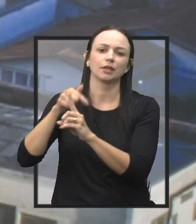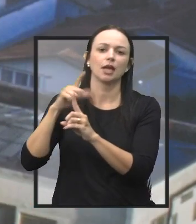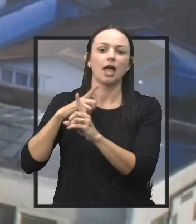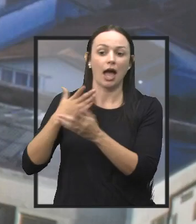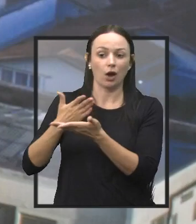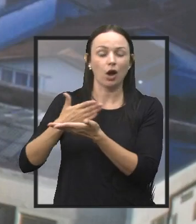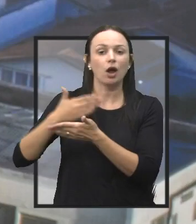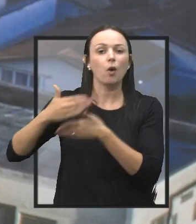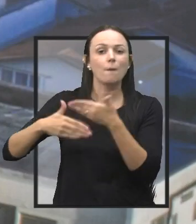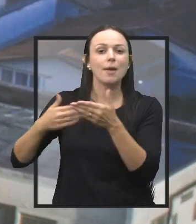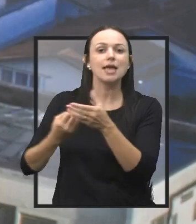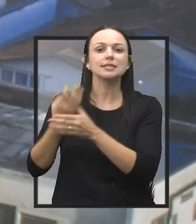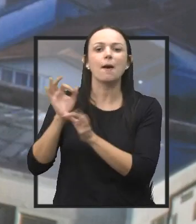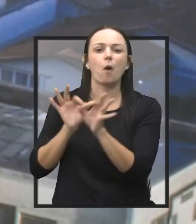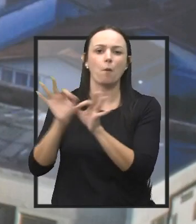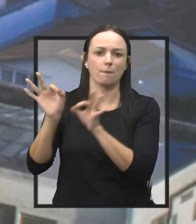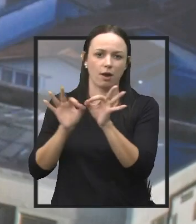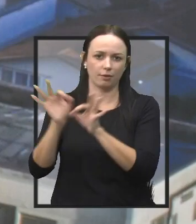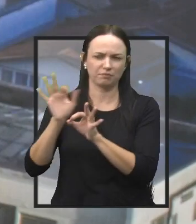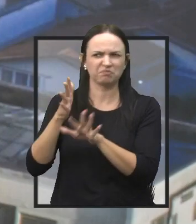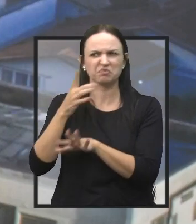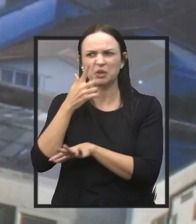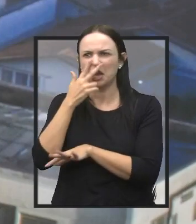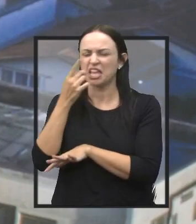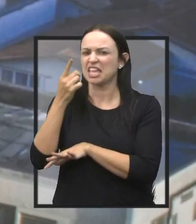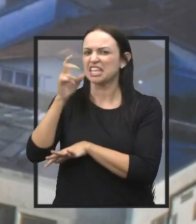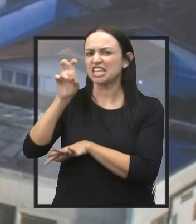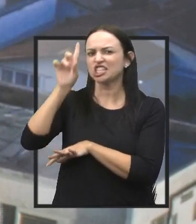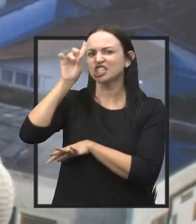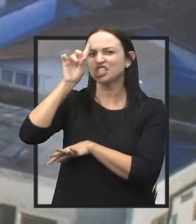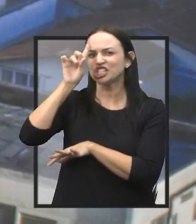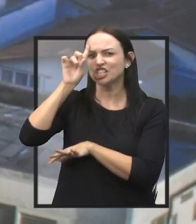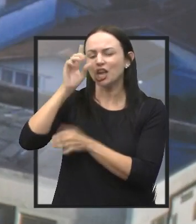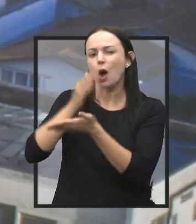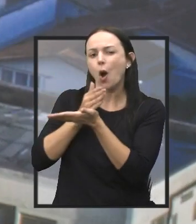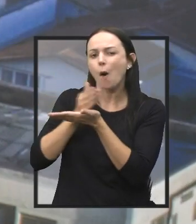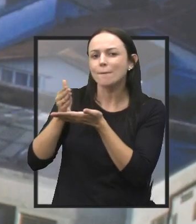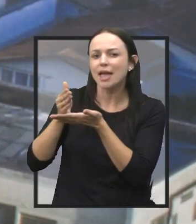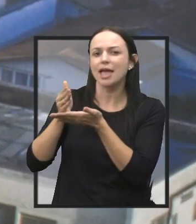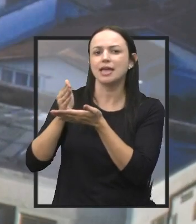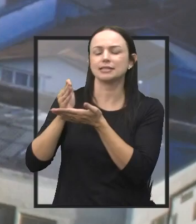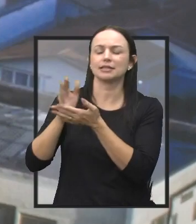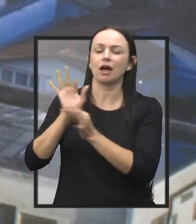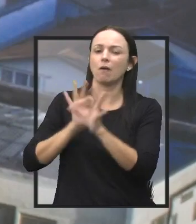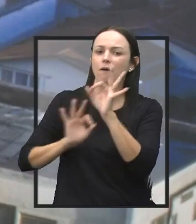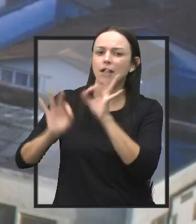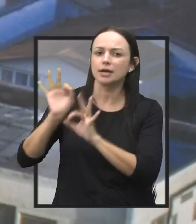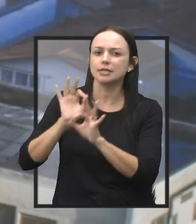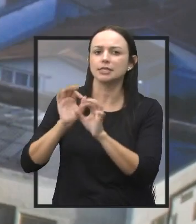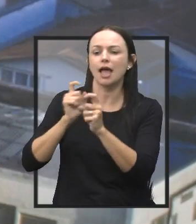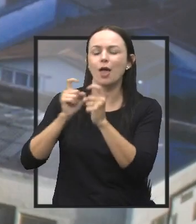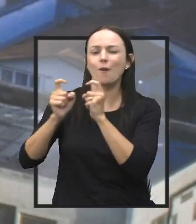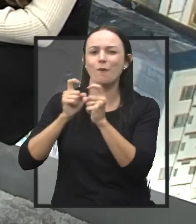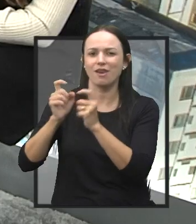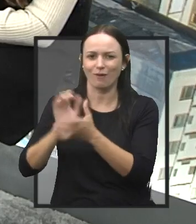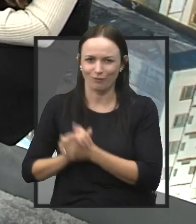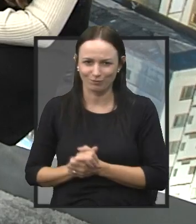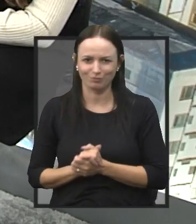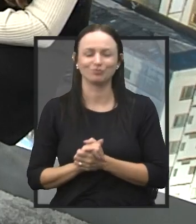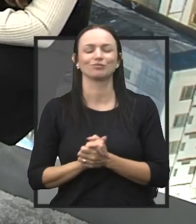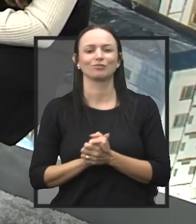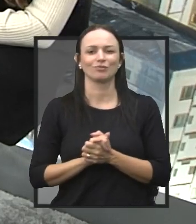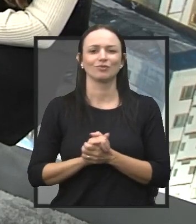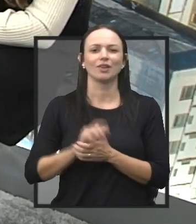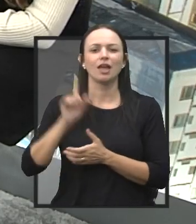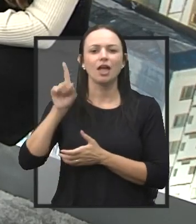processo de montagem. Então eu acredito que mais uns 15 dias para a gente começar a organizar também as primeiras reuniões. E